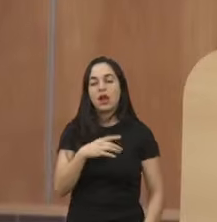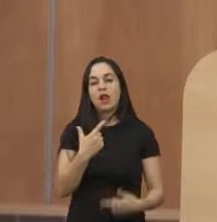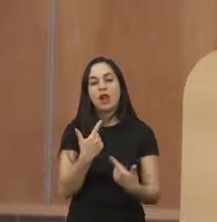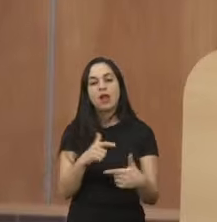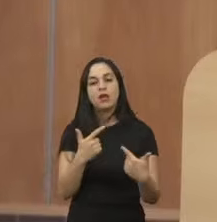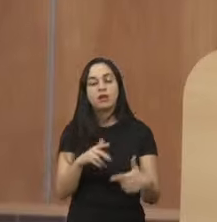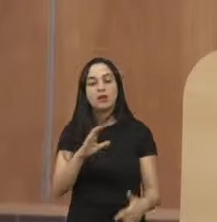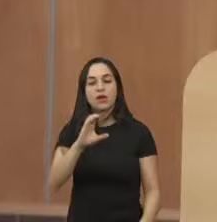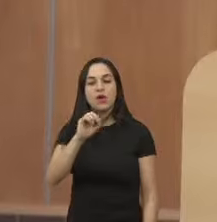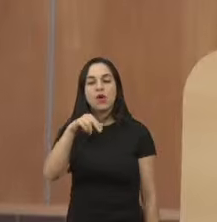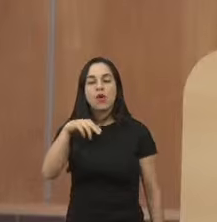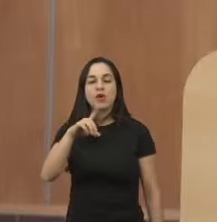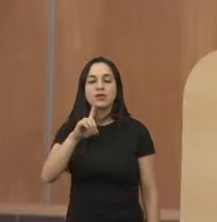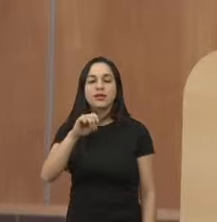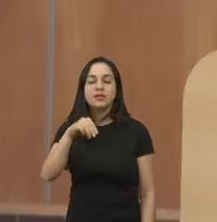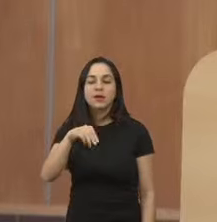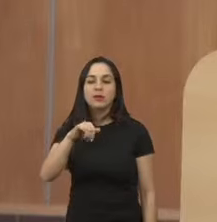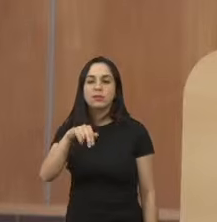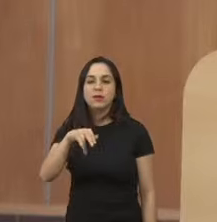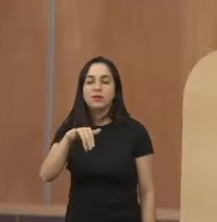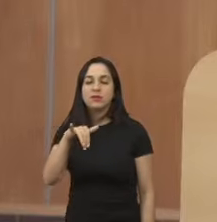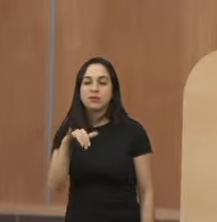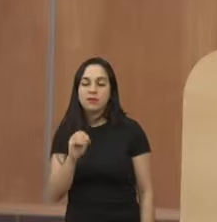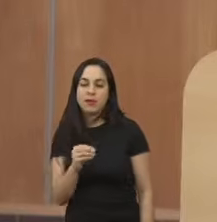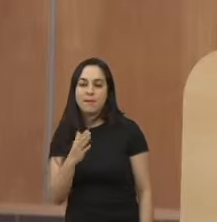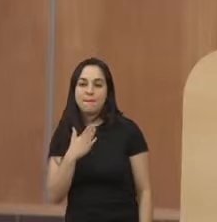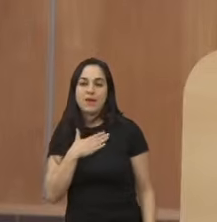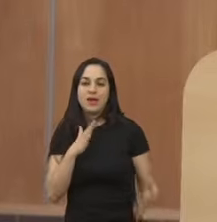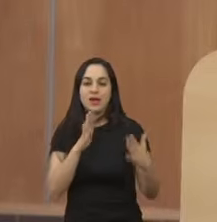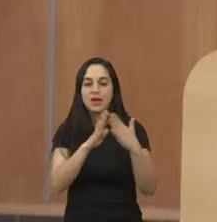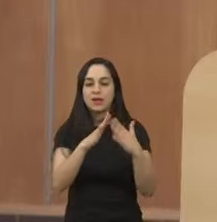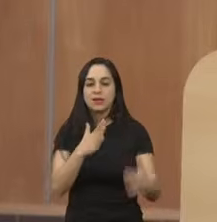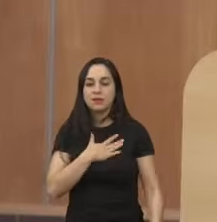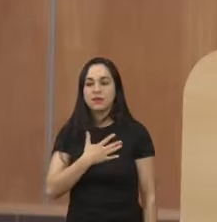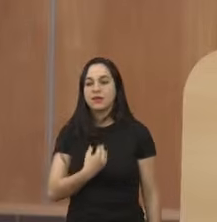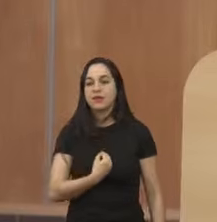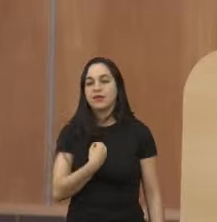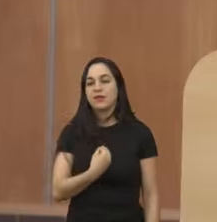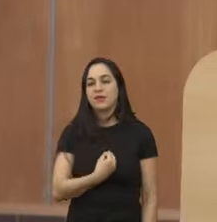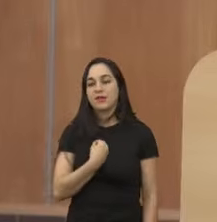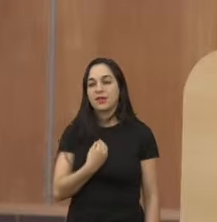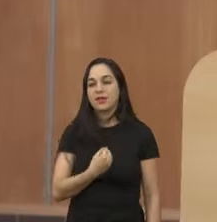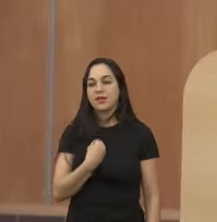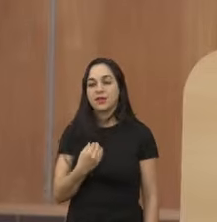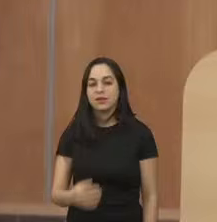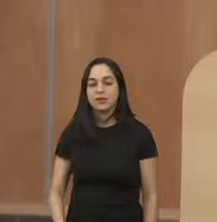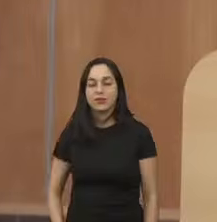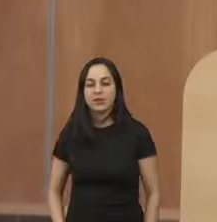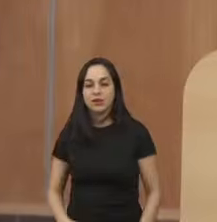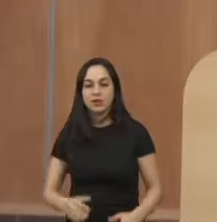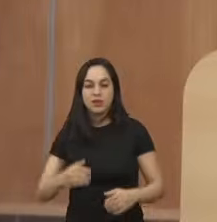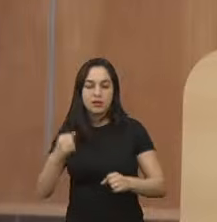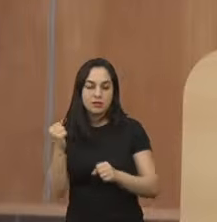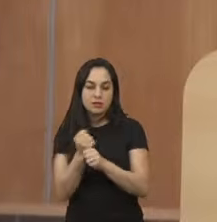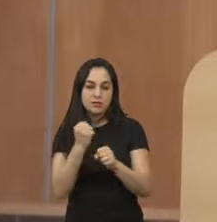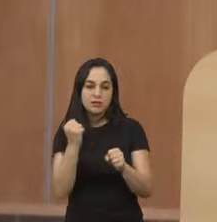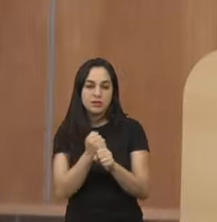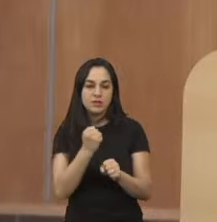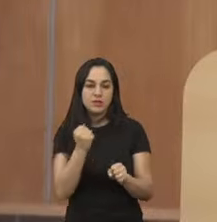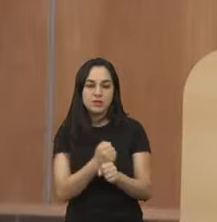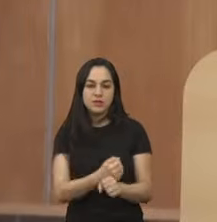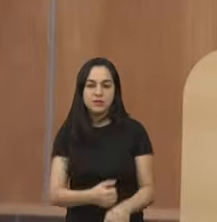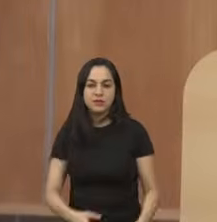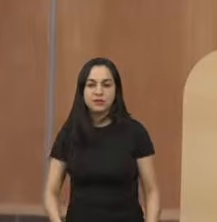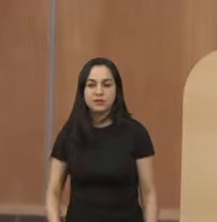do Minha Casa Minha Vida que foi construído por empreiteiras. Bastante tempo que não tem. As pessoas vão lá, compram a sua casa na